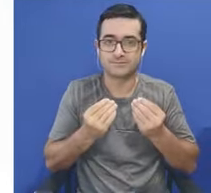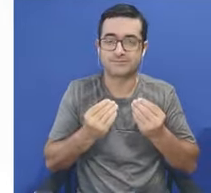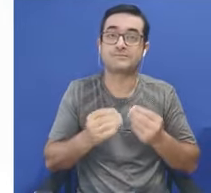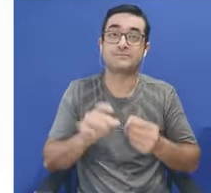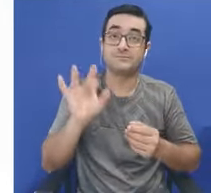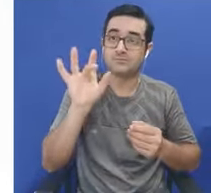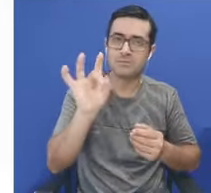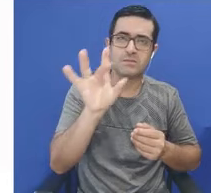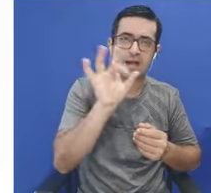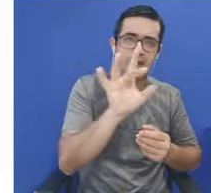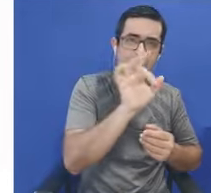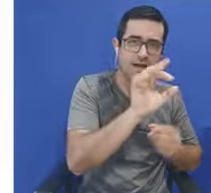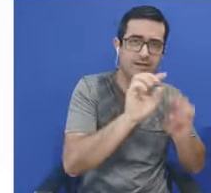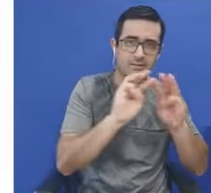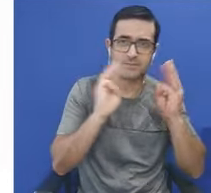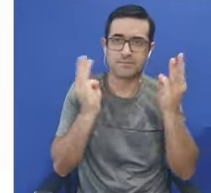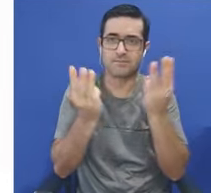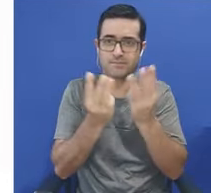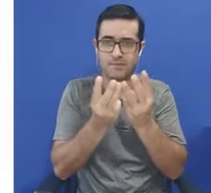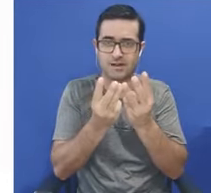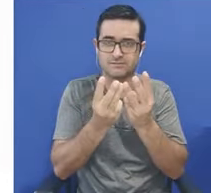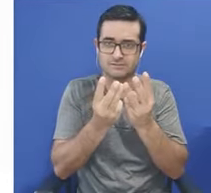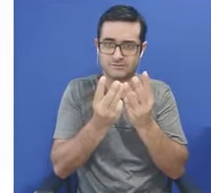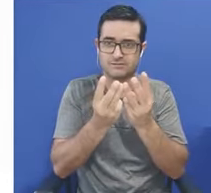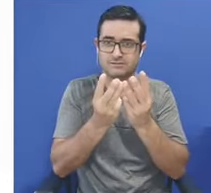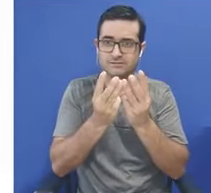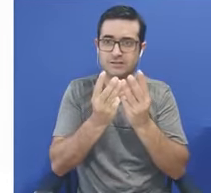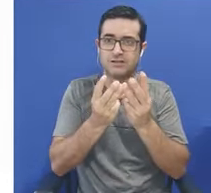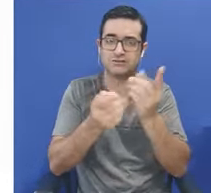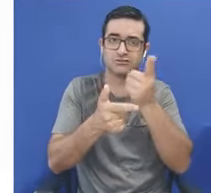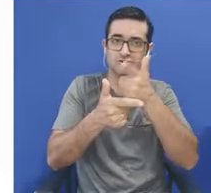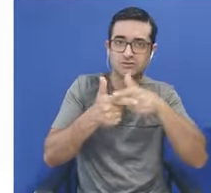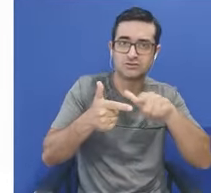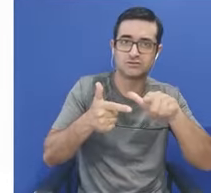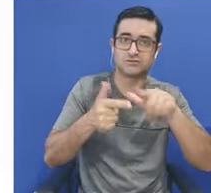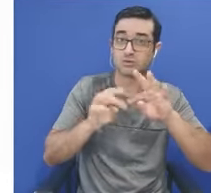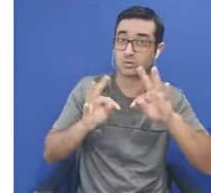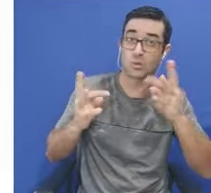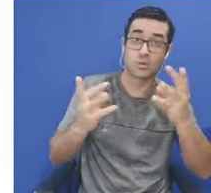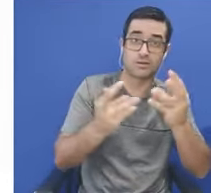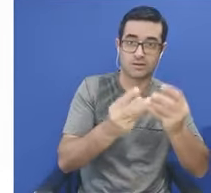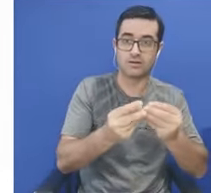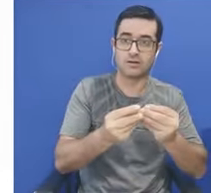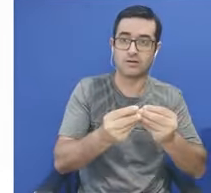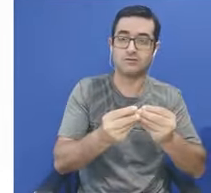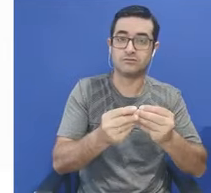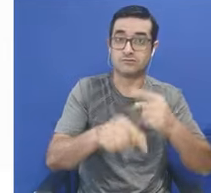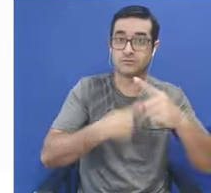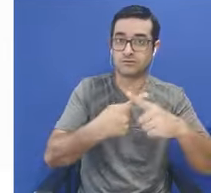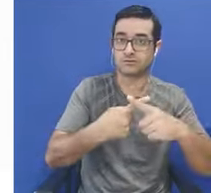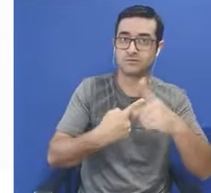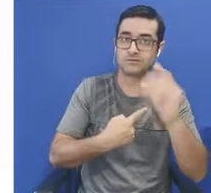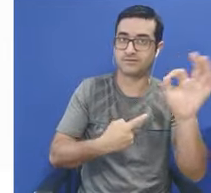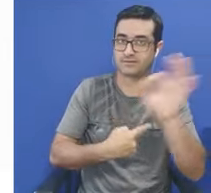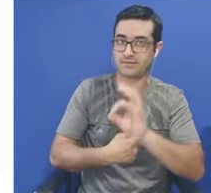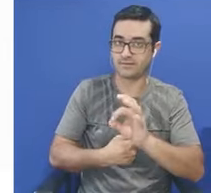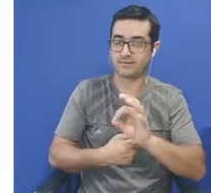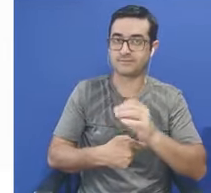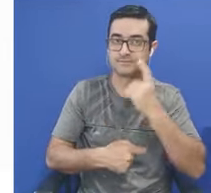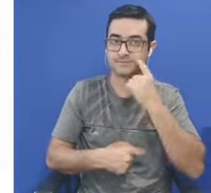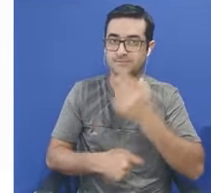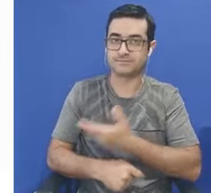a massa de cada da substância e divido pela massa total, multiplico por 100. Então, tá aqui, ó, carbono. Qual é a